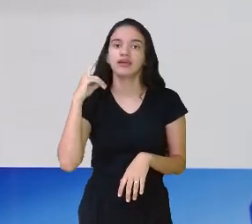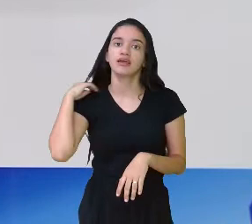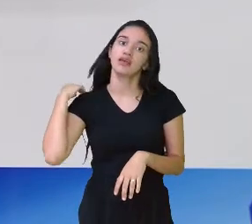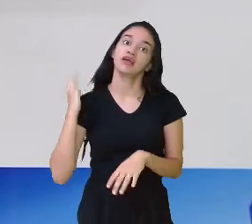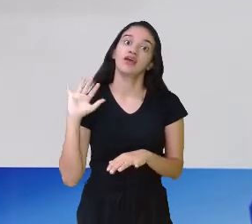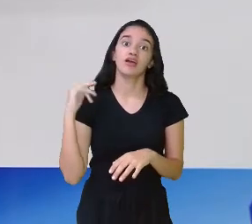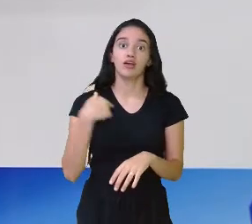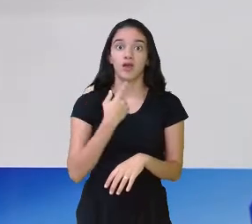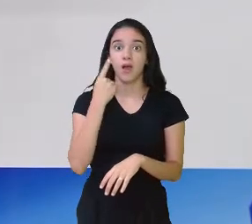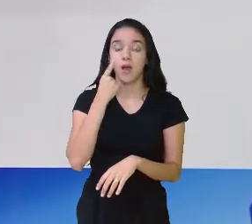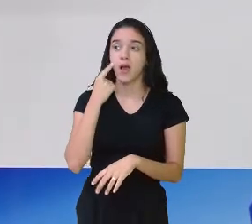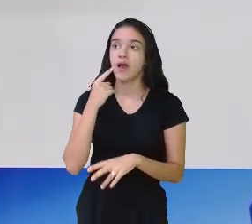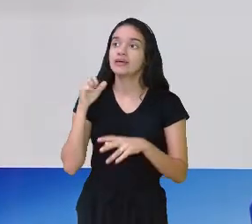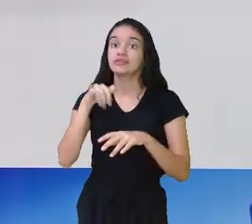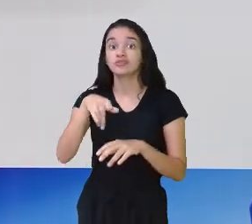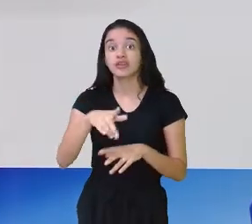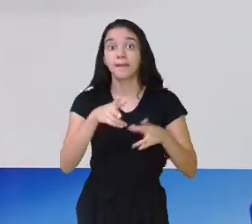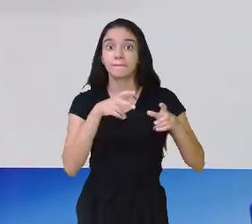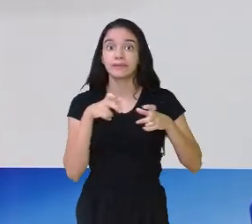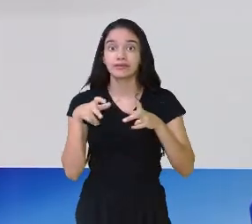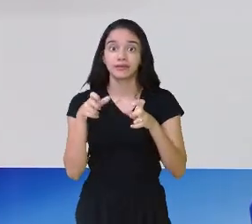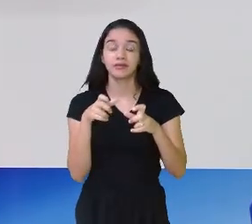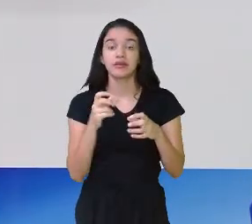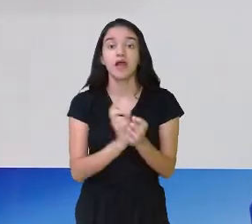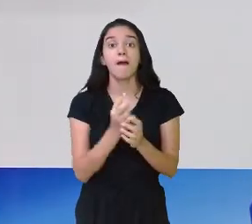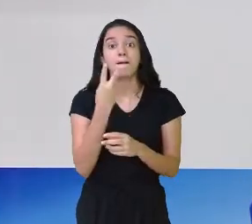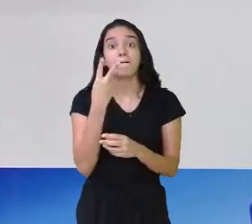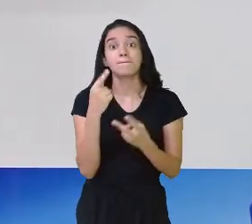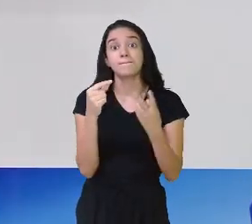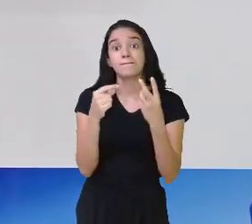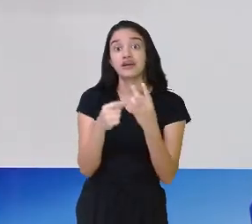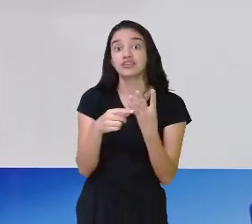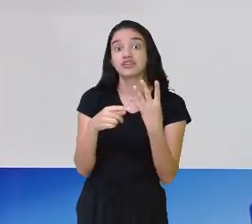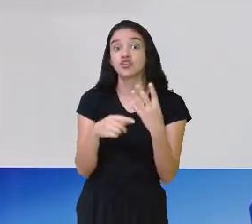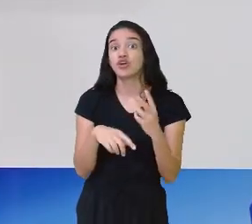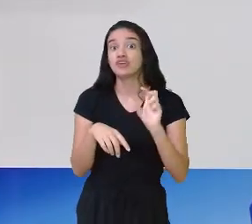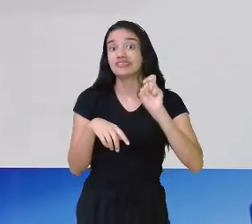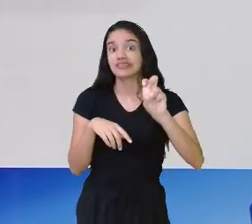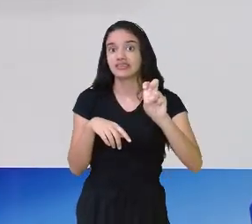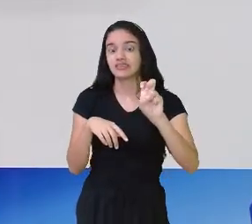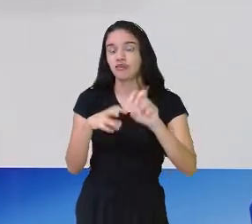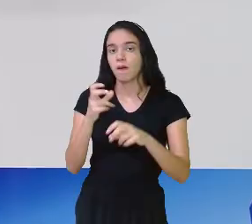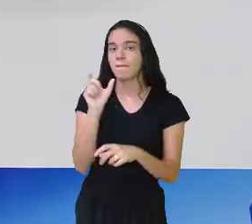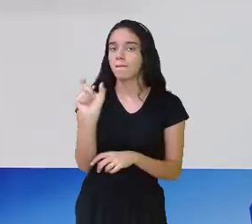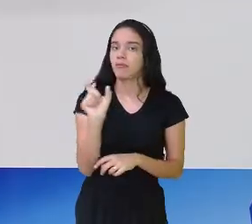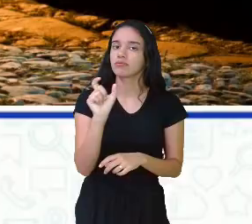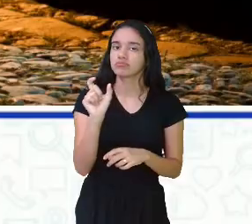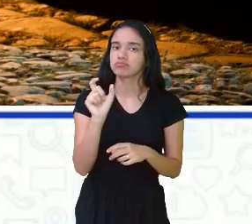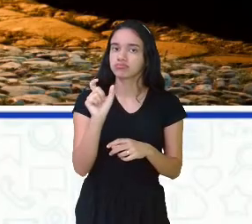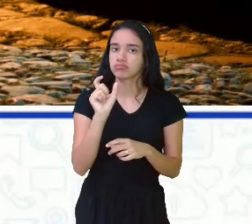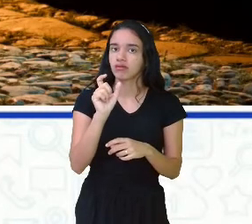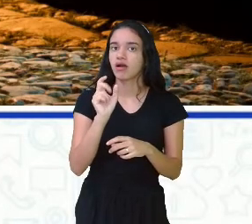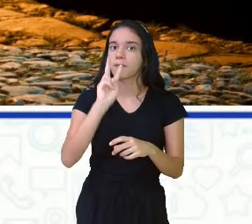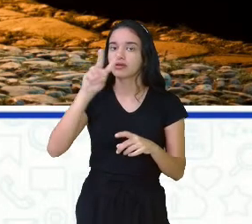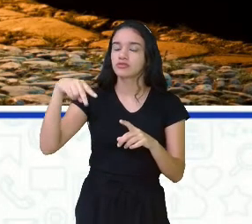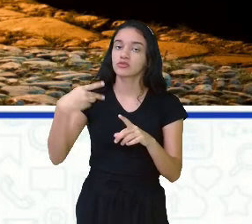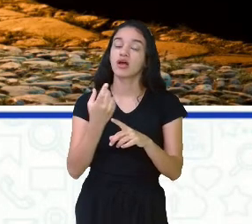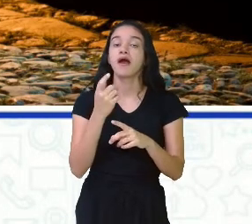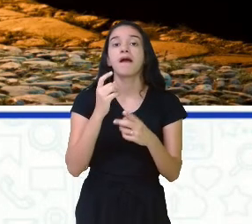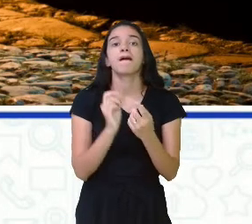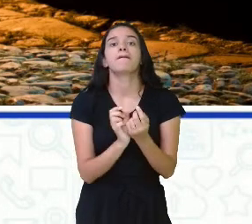se vocês notaram aí, a gente acrescentou mais 2 palavras, mas ainda está dentro dos 3 elementos. A